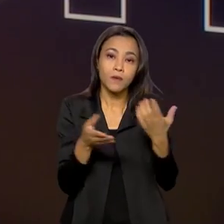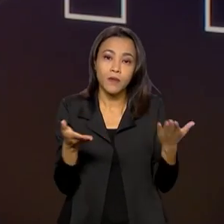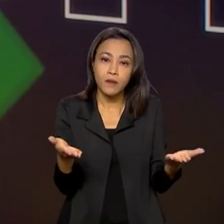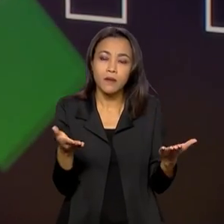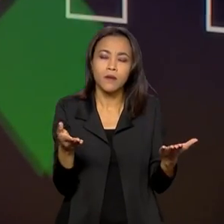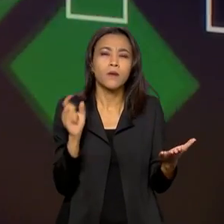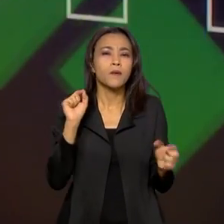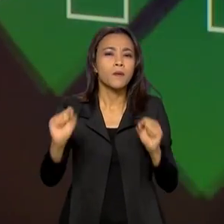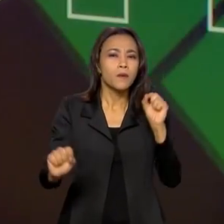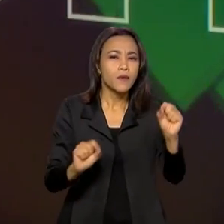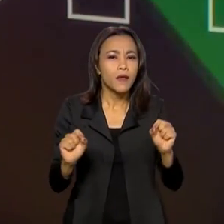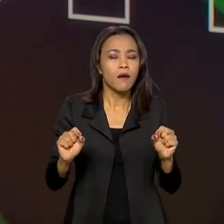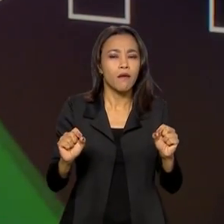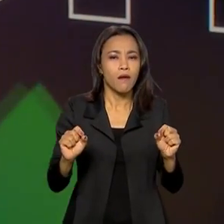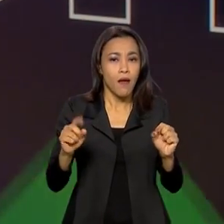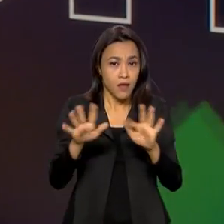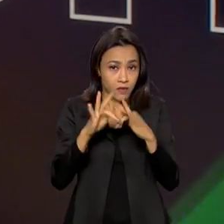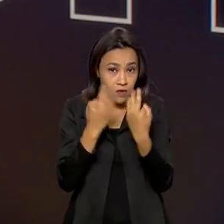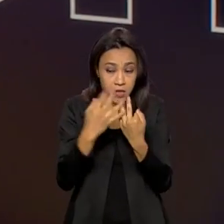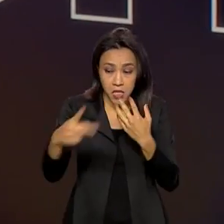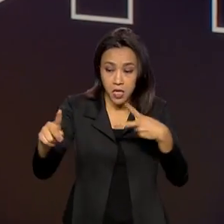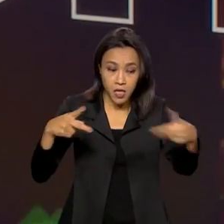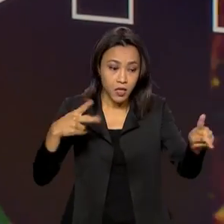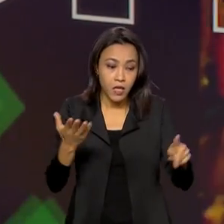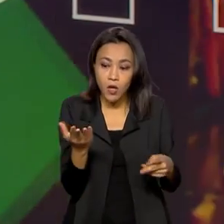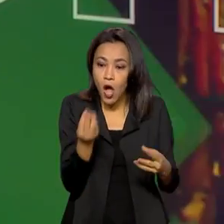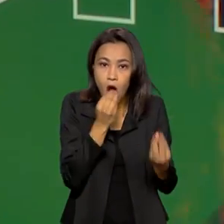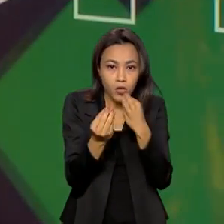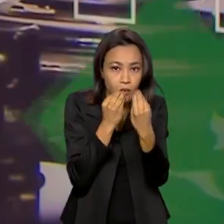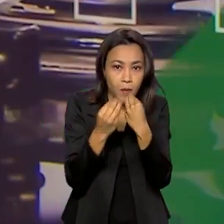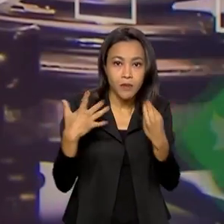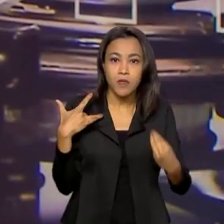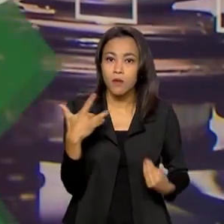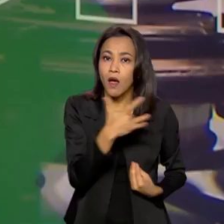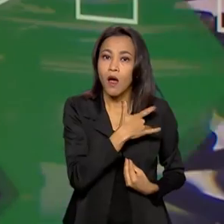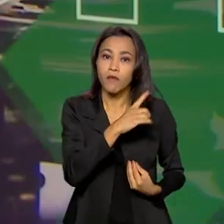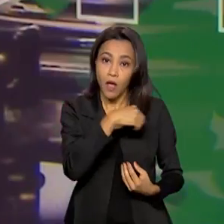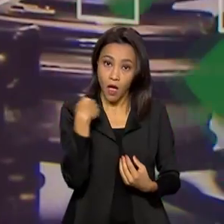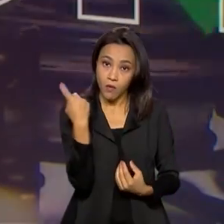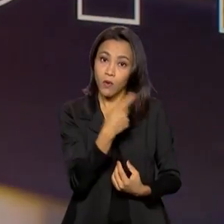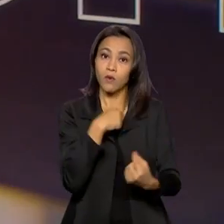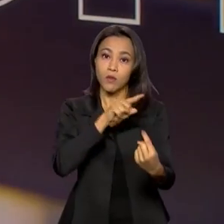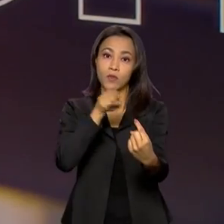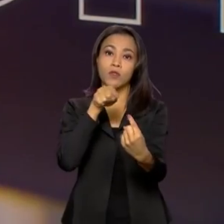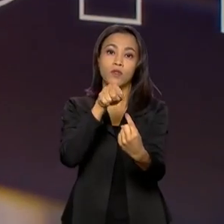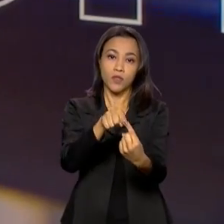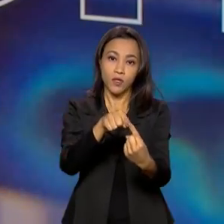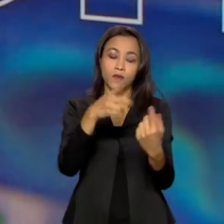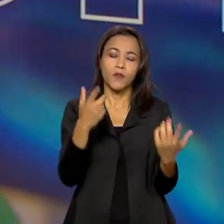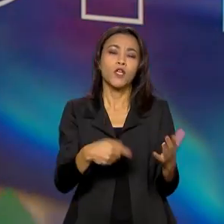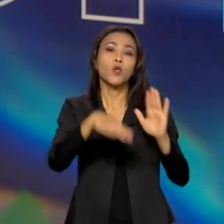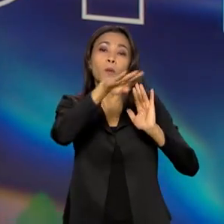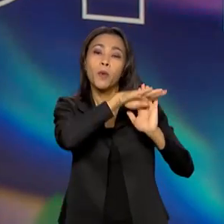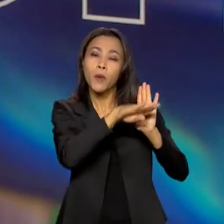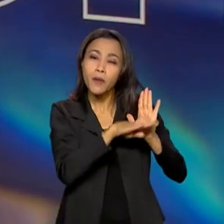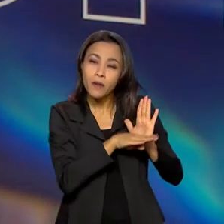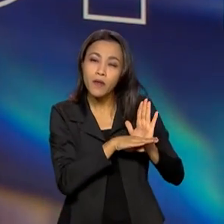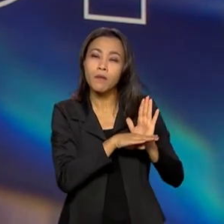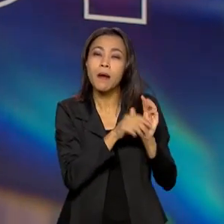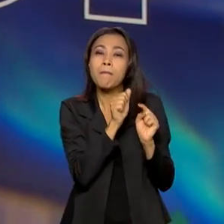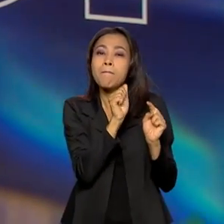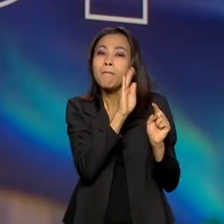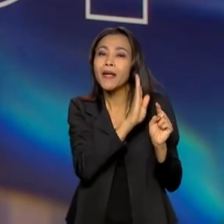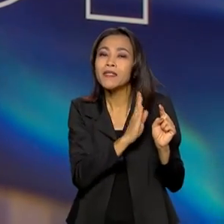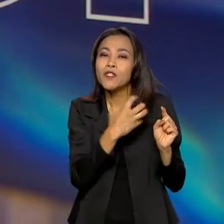tá ajudando na sua alimentação saudável Esse é o propósito nosso com o Brasil fraterno e com o alimenta Brasil